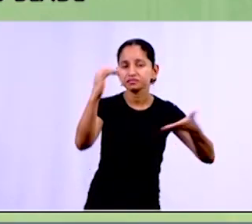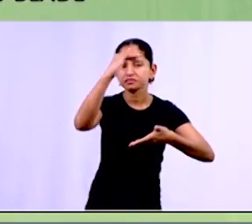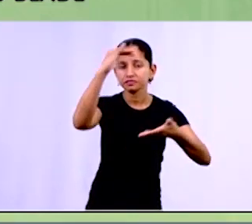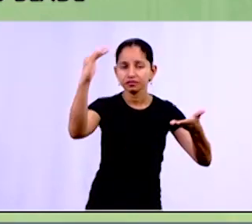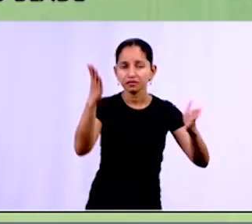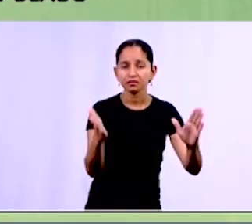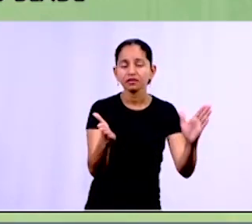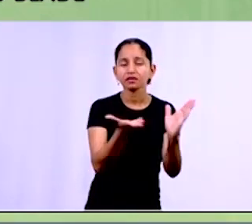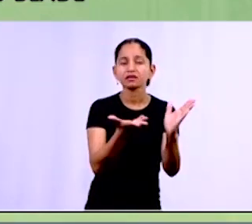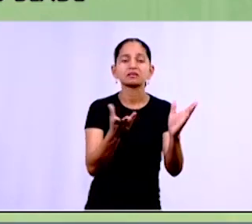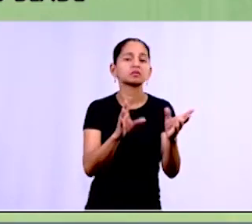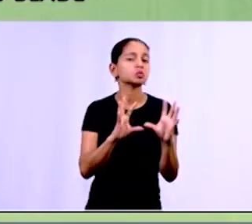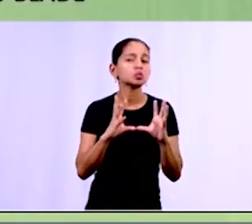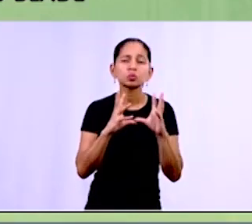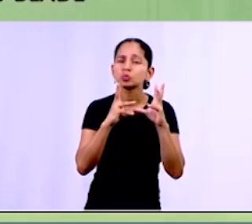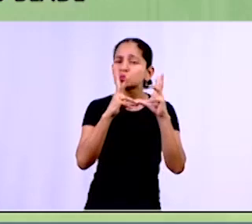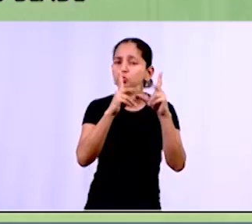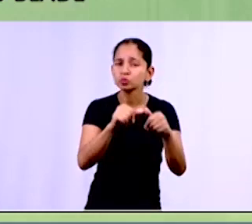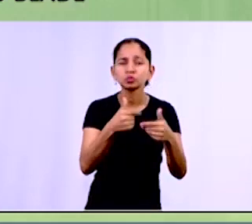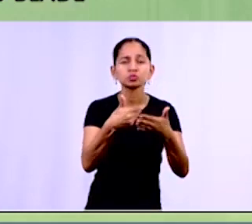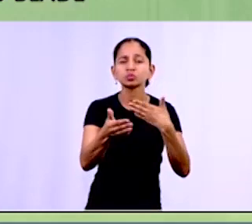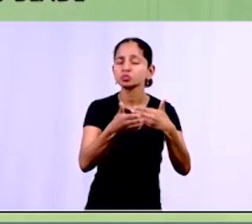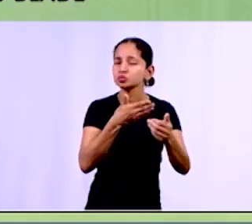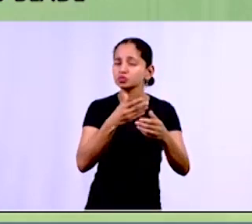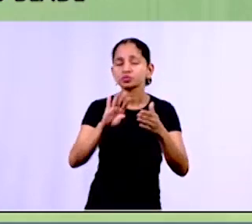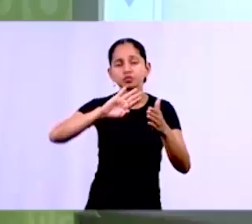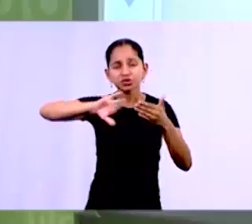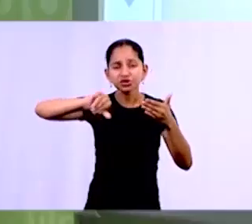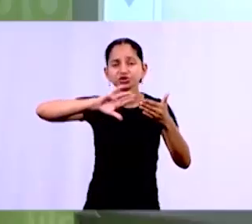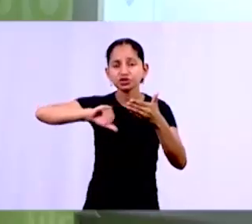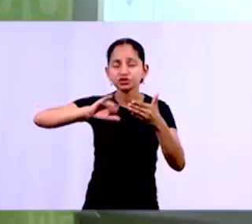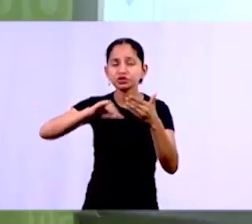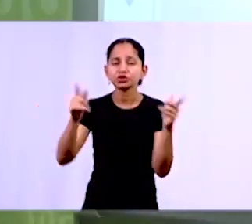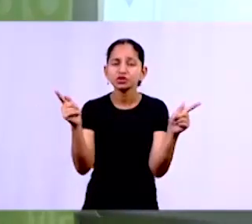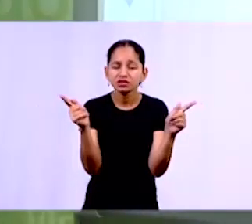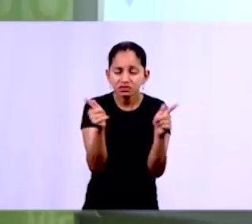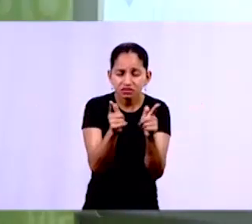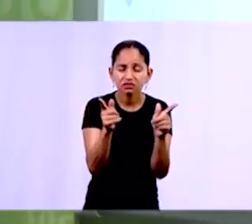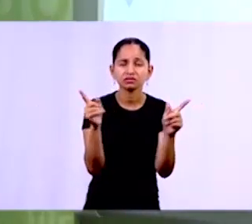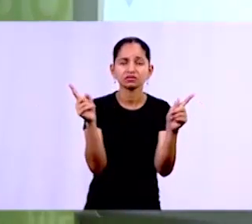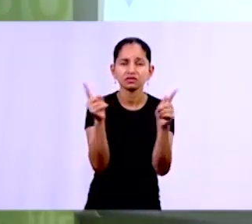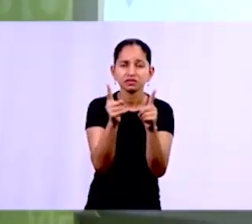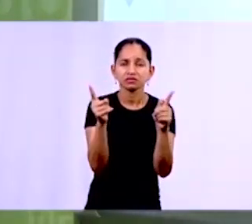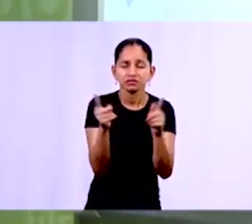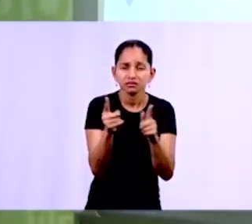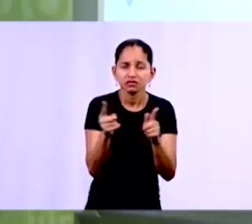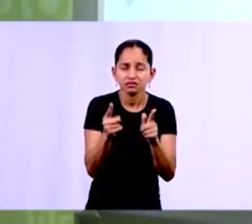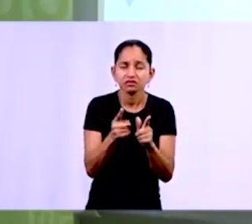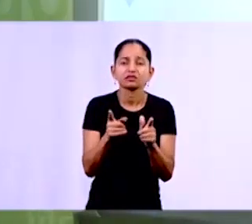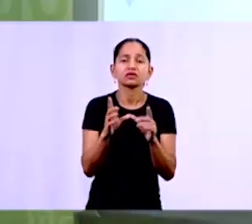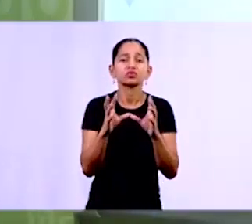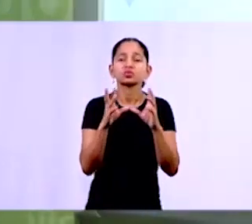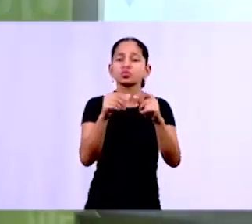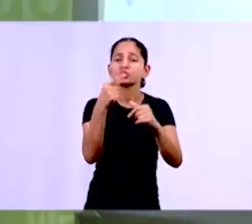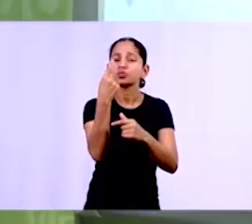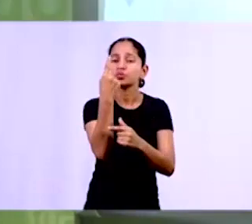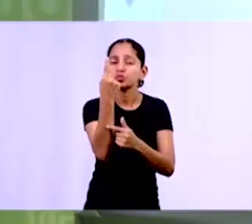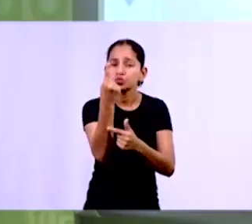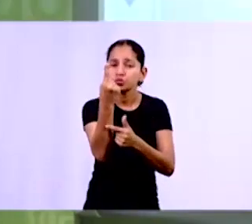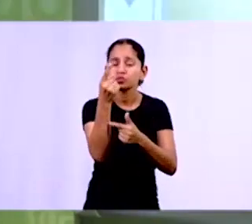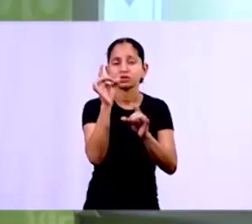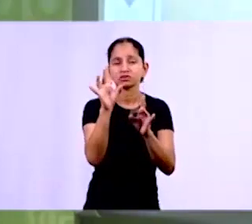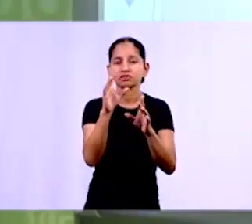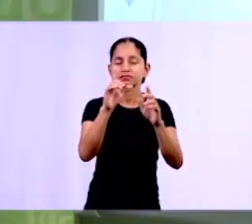tudo que é desnecessário, carcaça, vários discos rígidos, então eles diminuíram e falaram, colocaram um computador numa única placa. Imagina uma